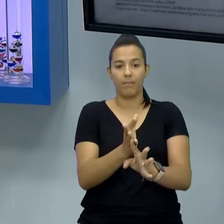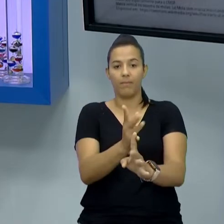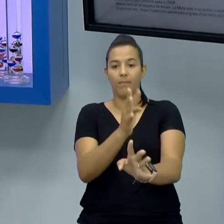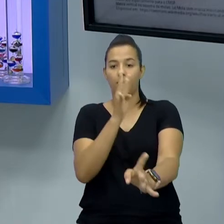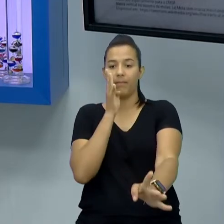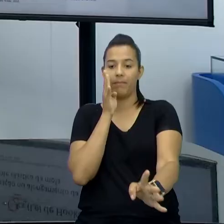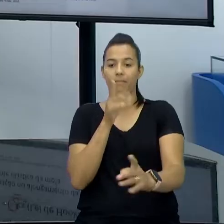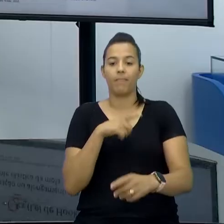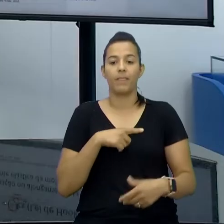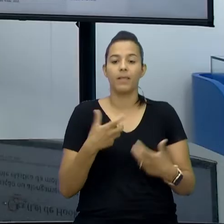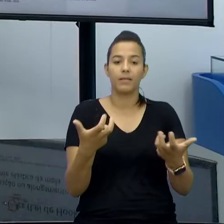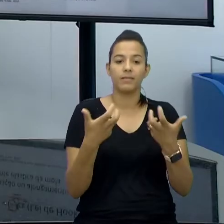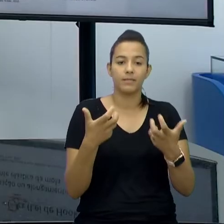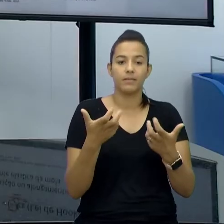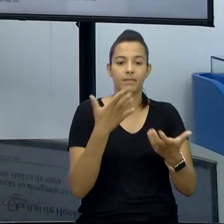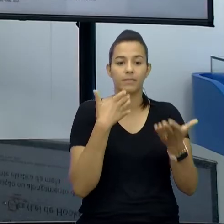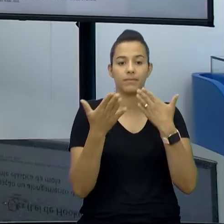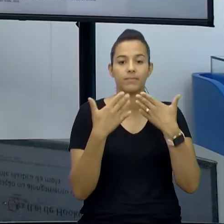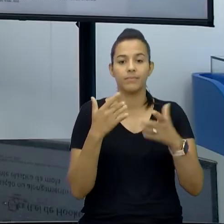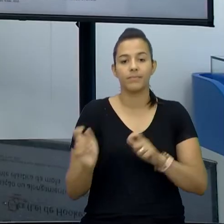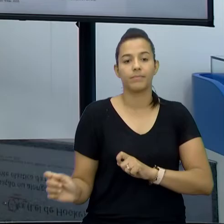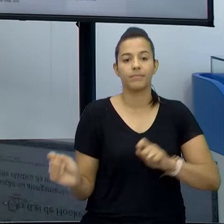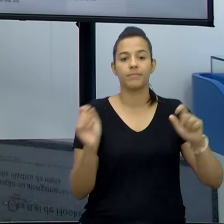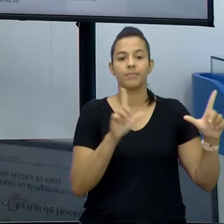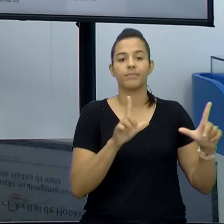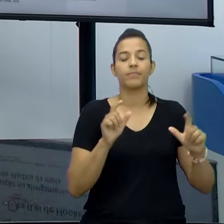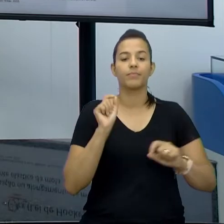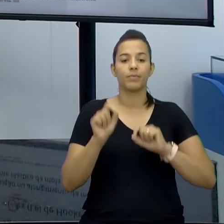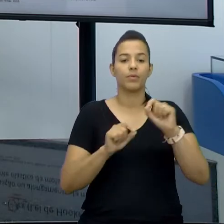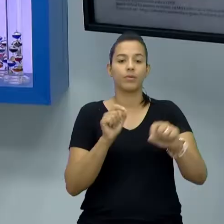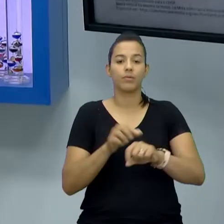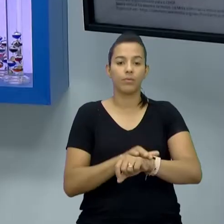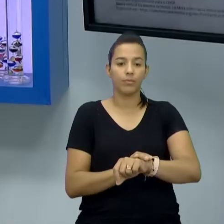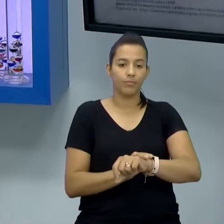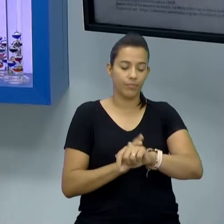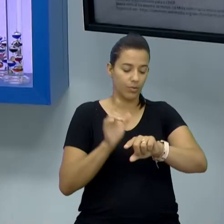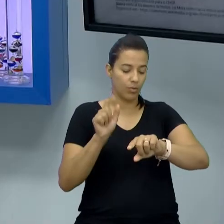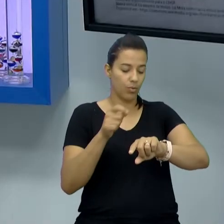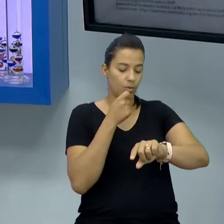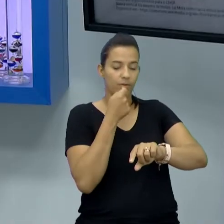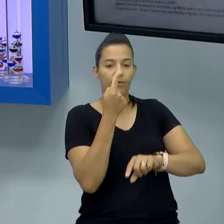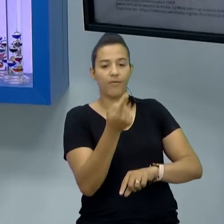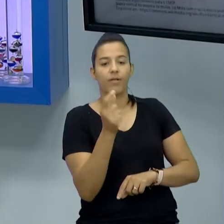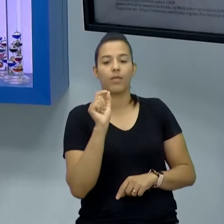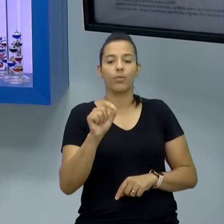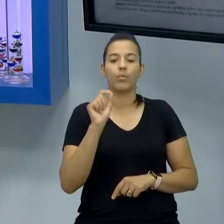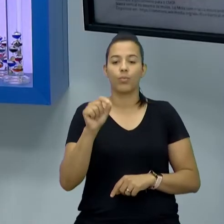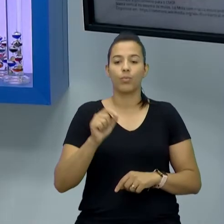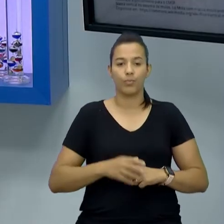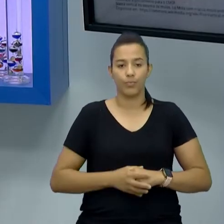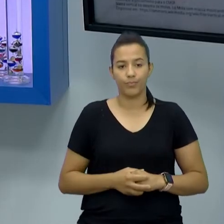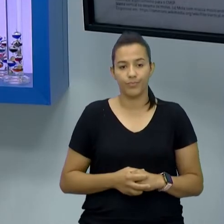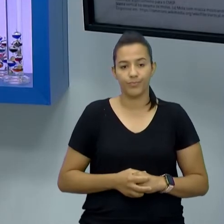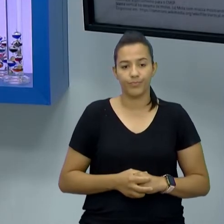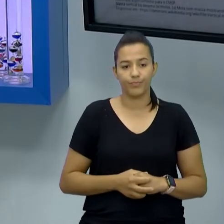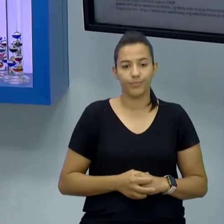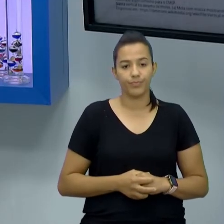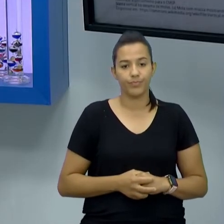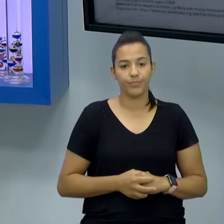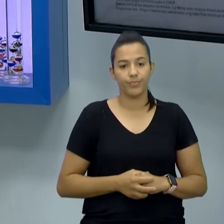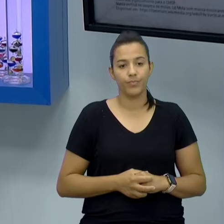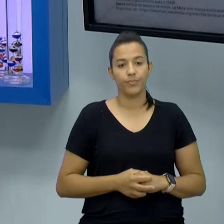enorme. Eles querem interagir. Então, vamos mostrar para eles primeiro o que foi falado. O que foi falado com eles.